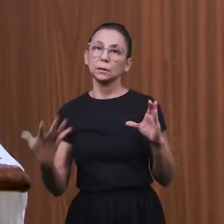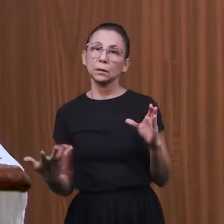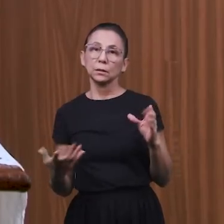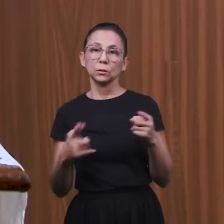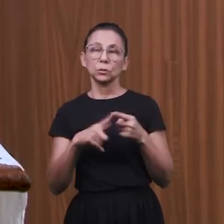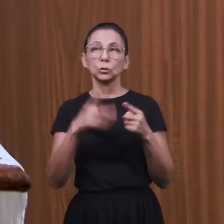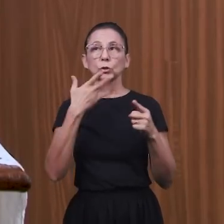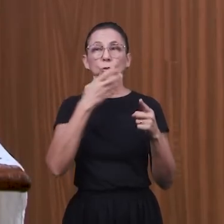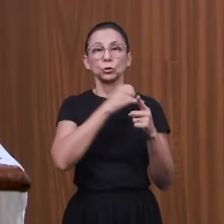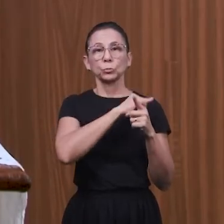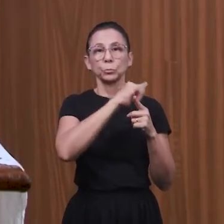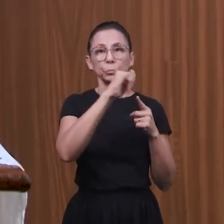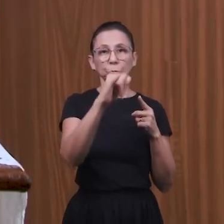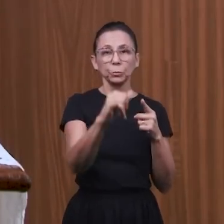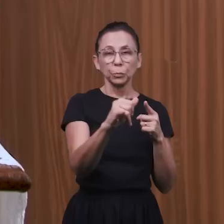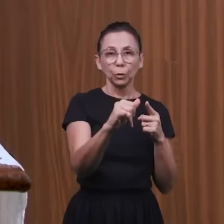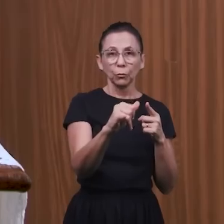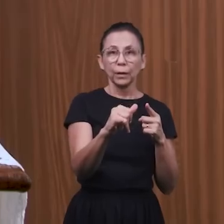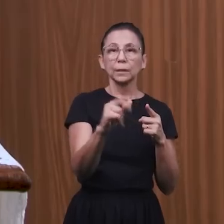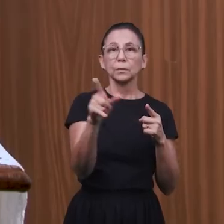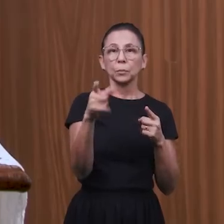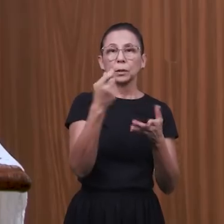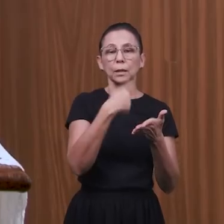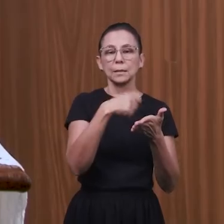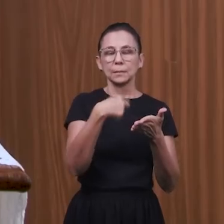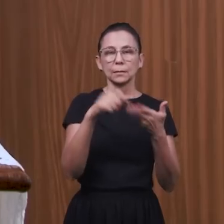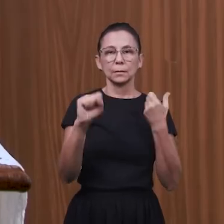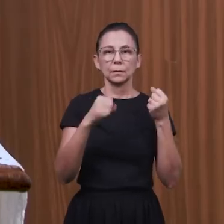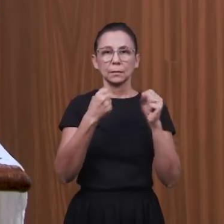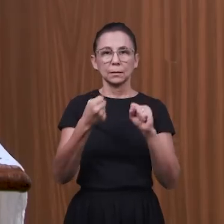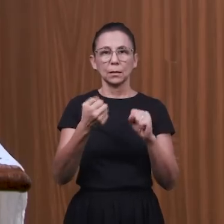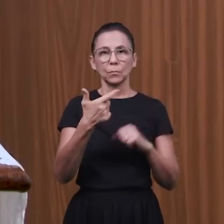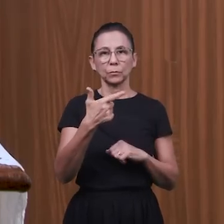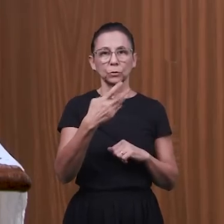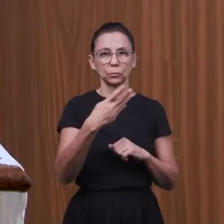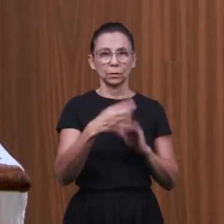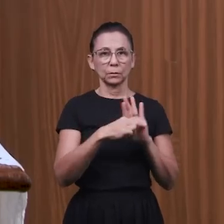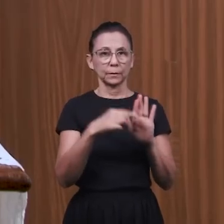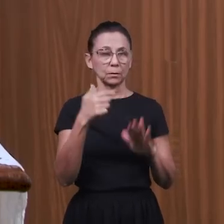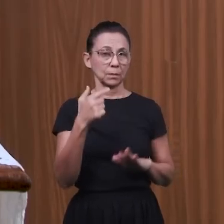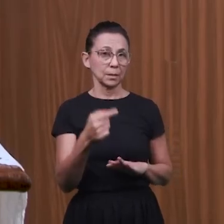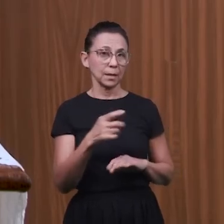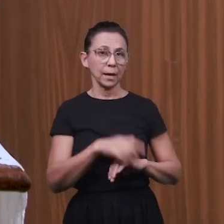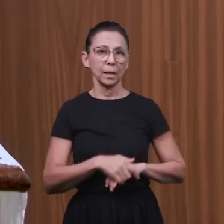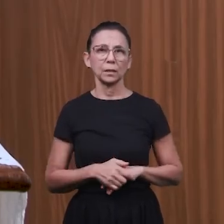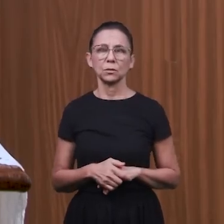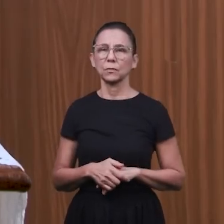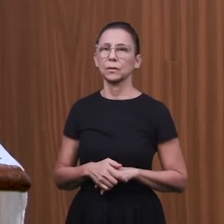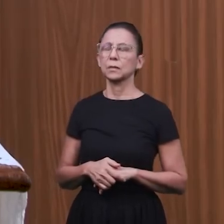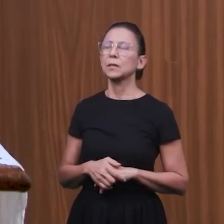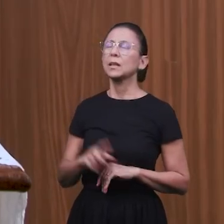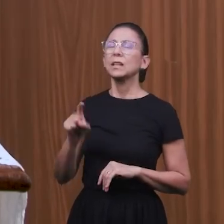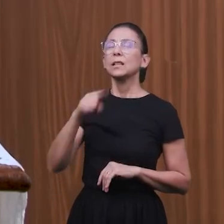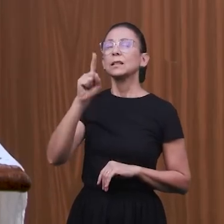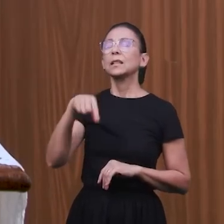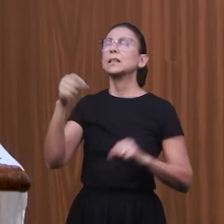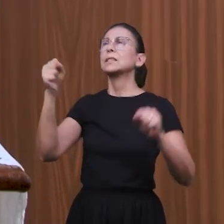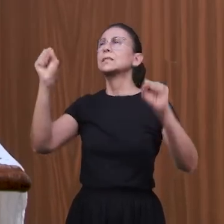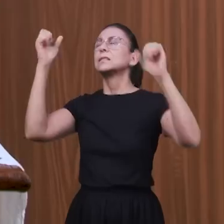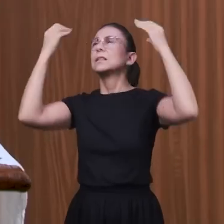como profeta, porque quando ele compõe salmos, por exemplo, Salmo 24, verso 7, diz assim, quem é este Rei da